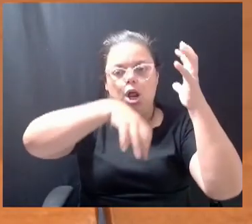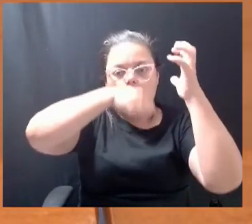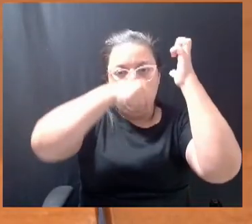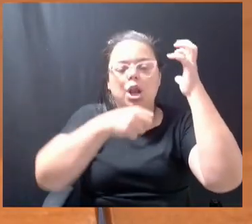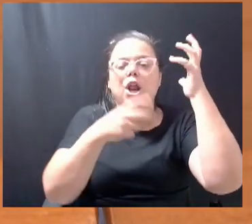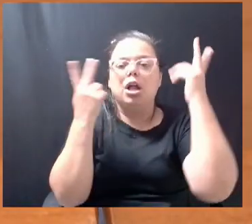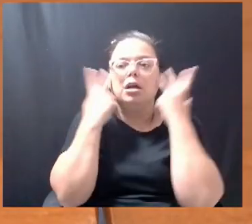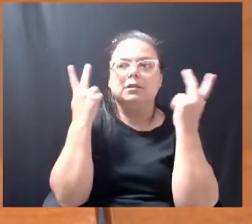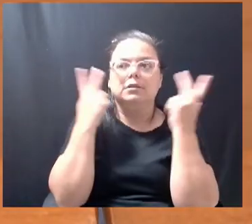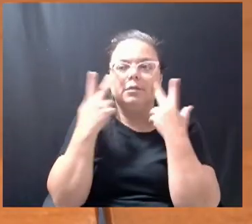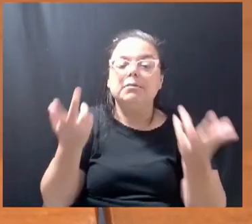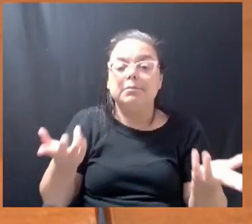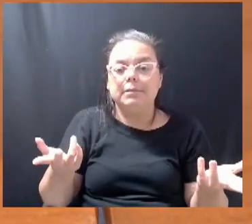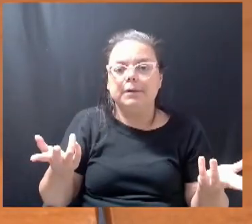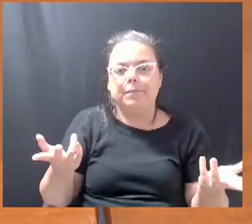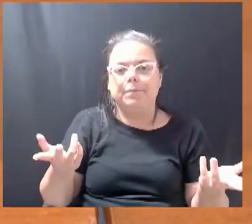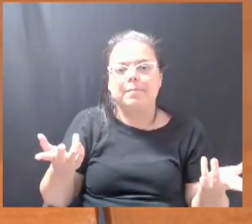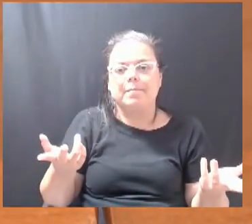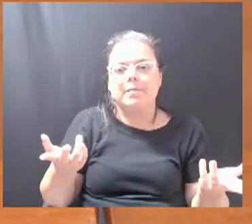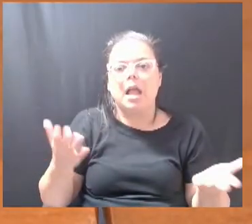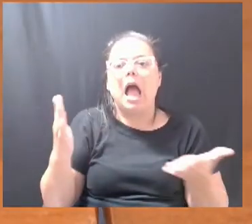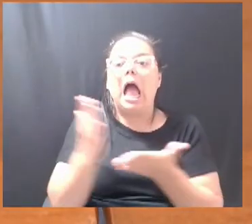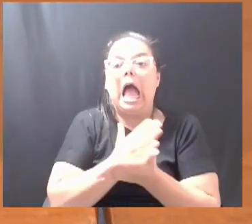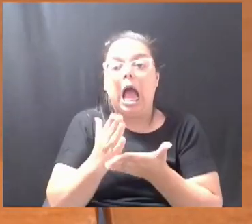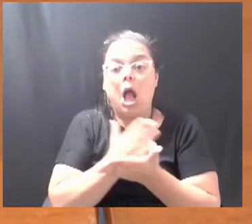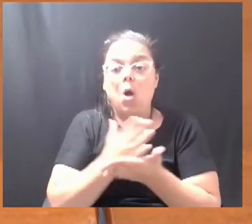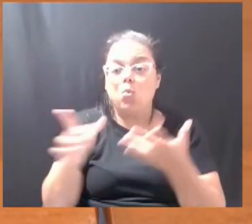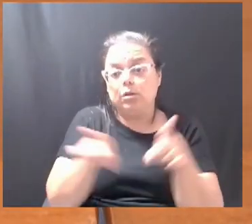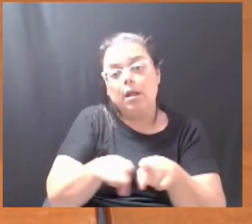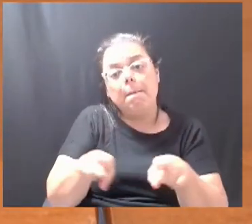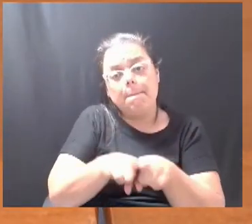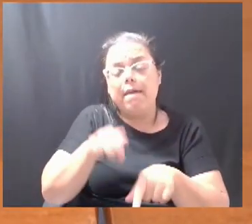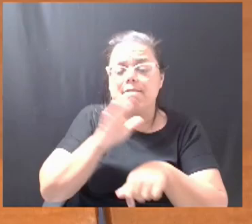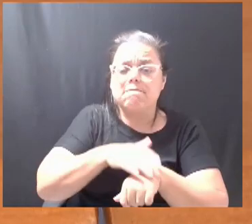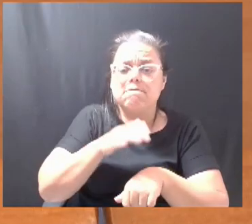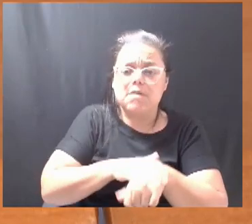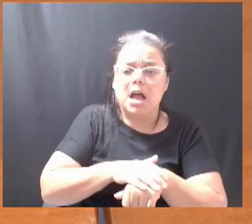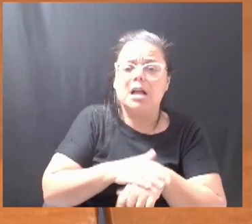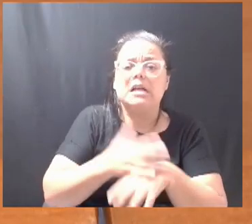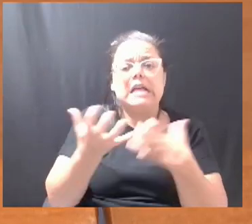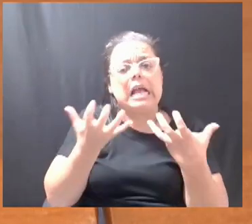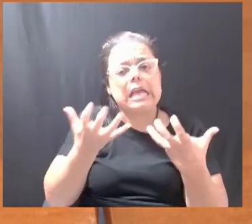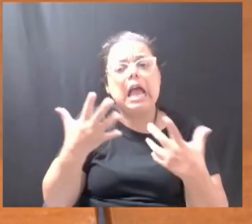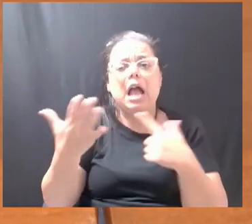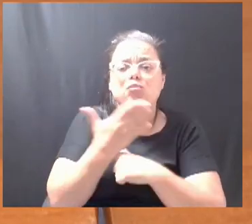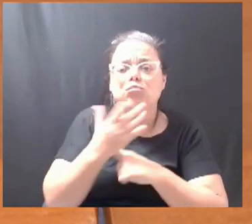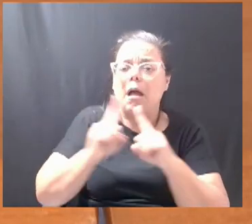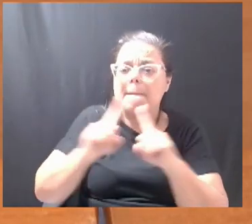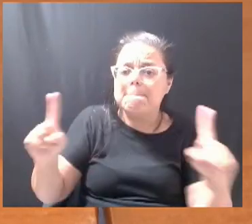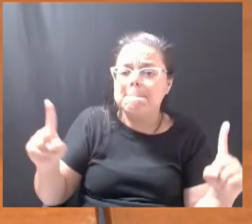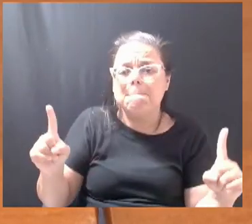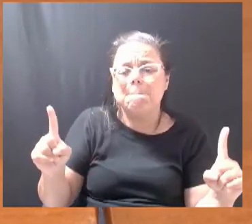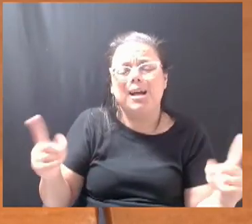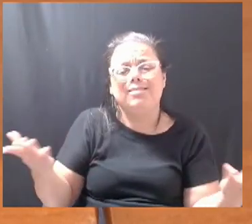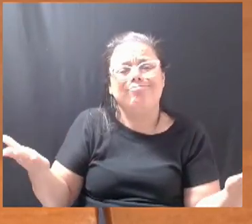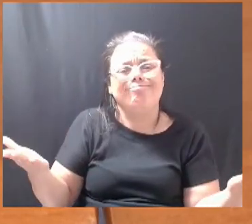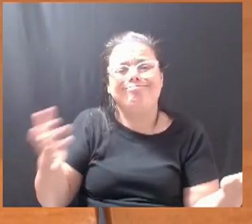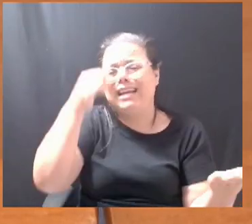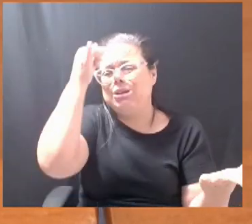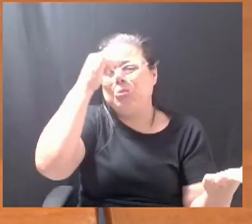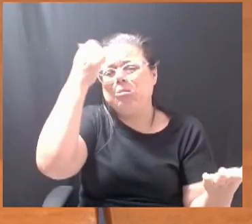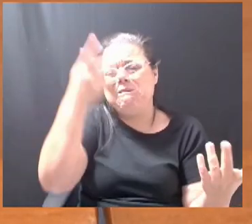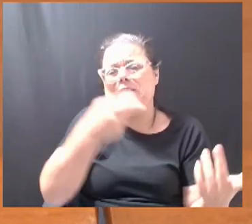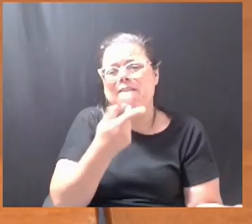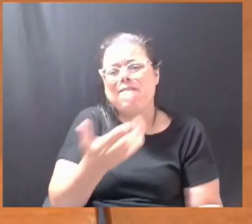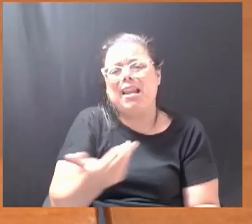E as pessoas fazem até de boa vontade, elas querem ajudar. elas querem Só que é uma ajudar. besteira isso, gente. É como se a pessoa que gagueja